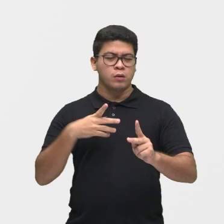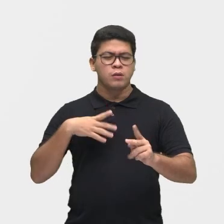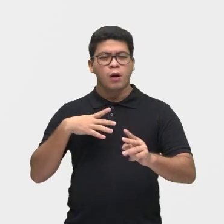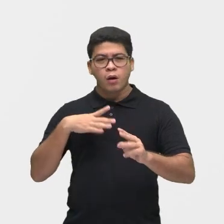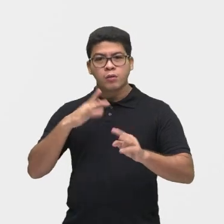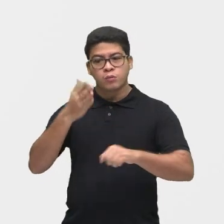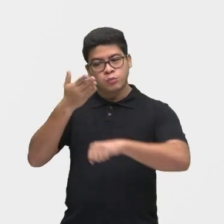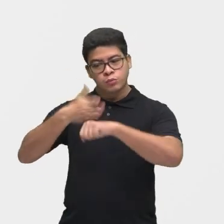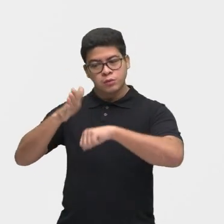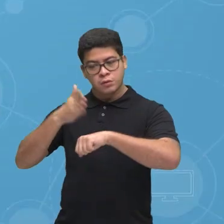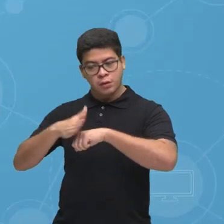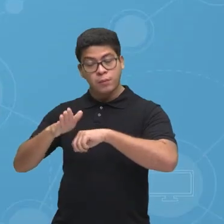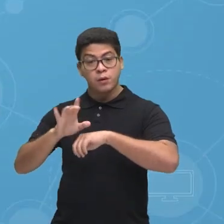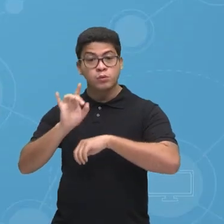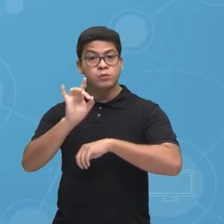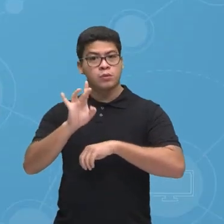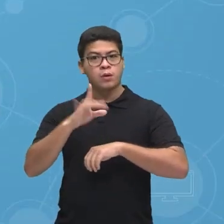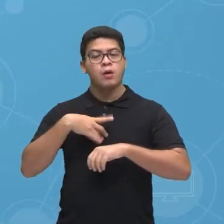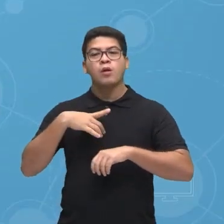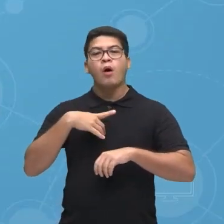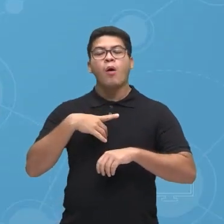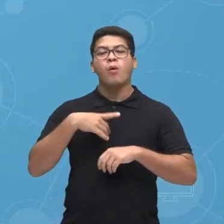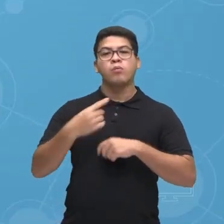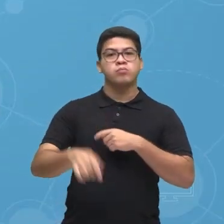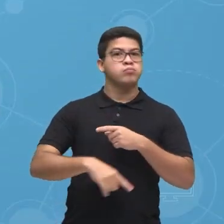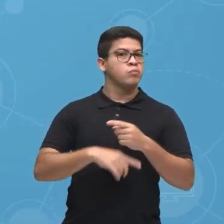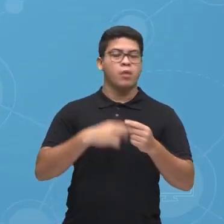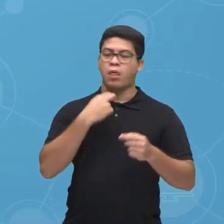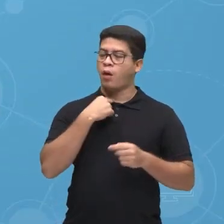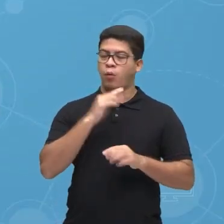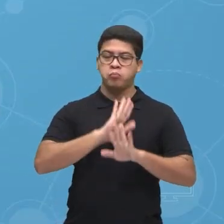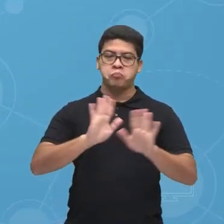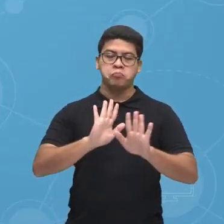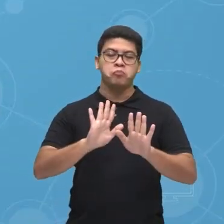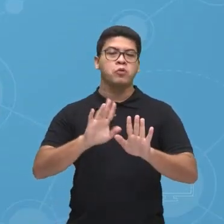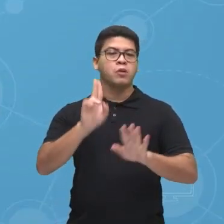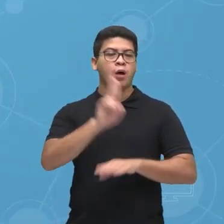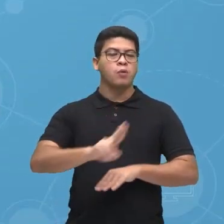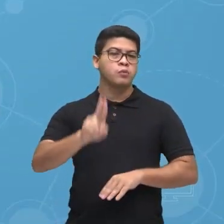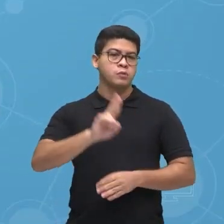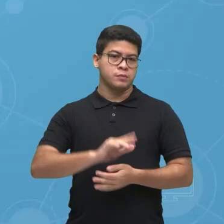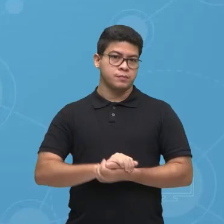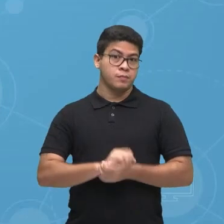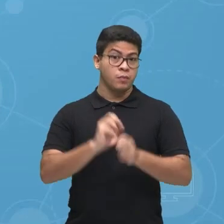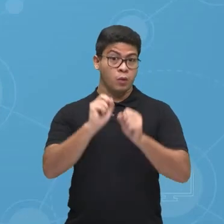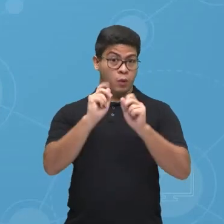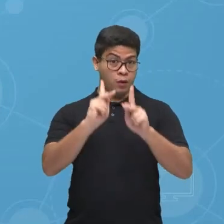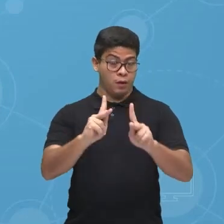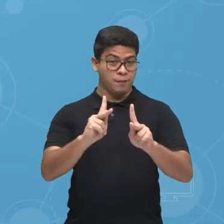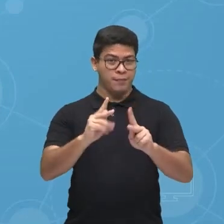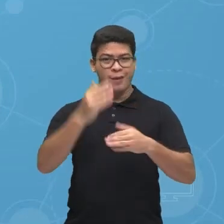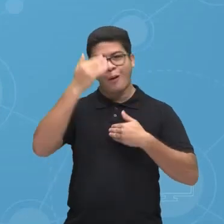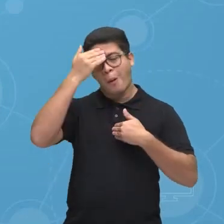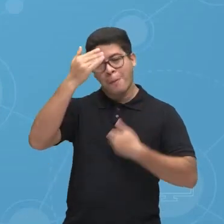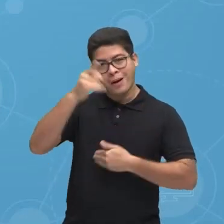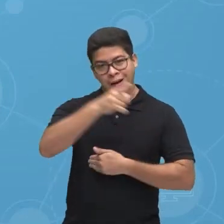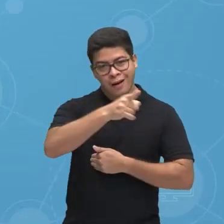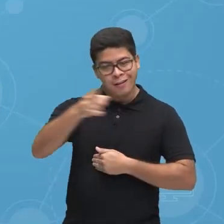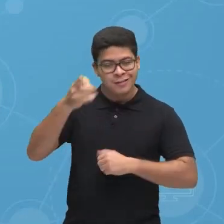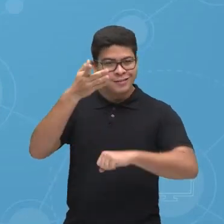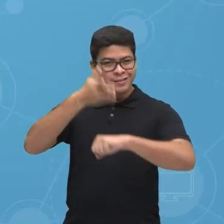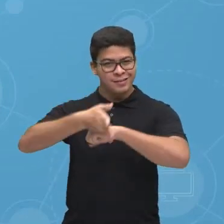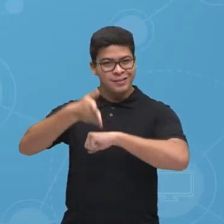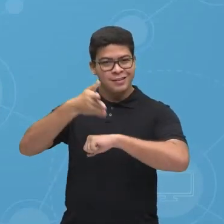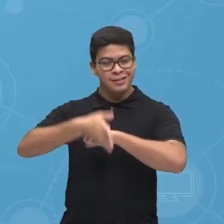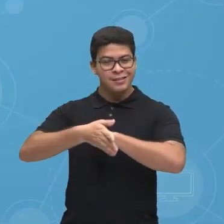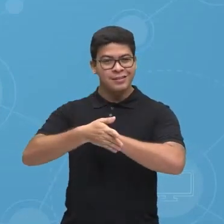ali no treinamento, mas nas competições internacionais elas não são utilizadas, ok? Tá bom? Obrigado aí pela participação